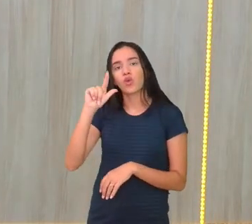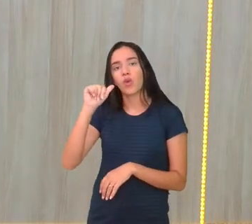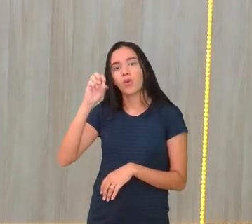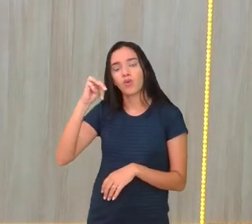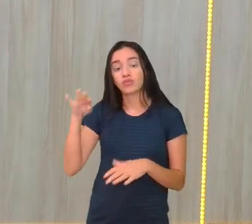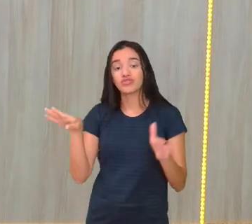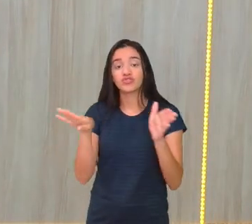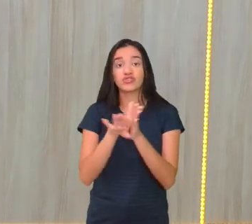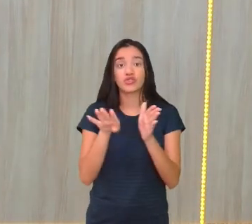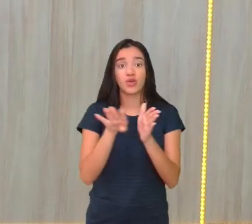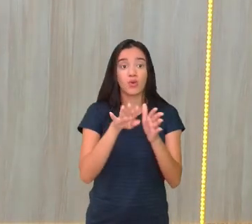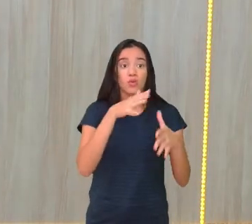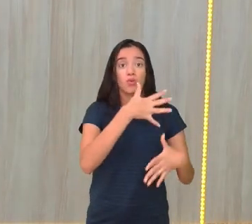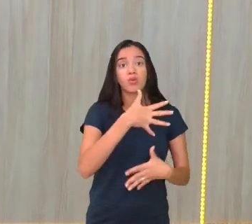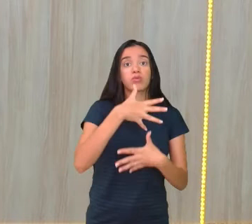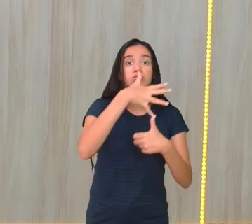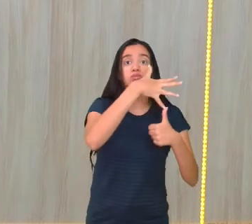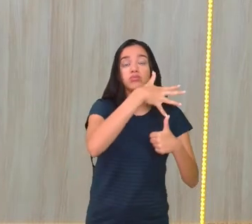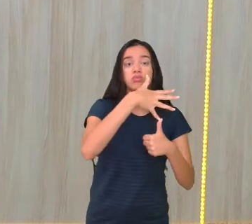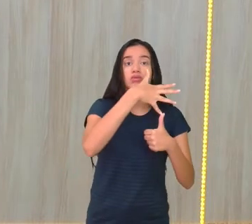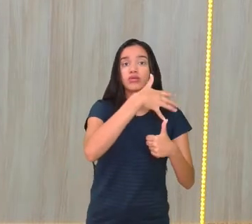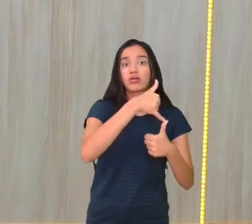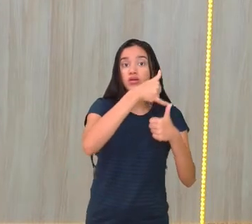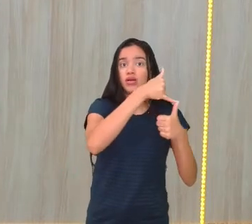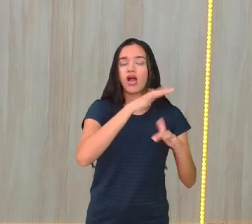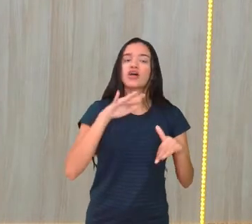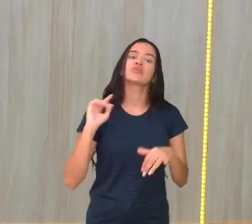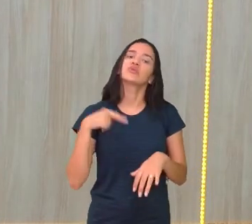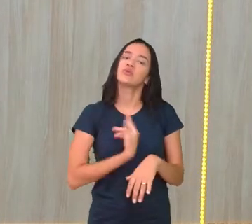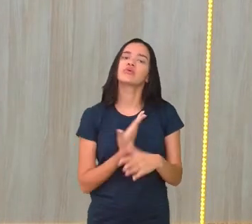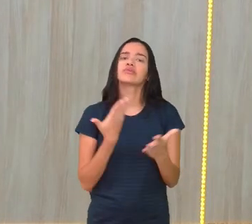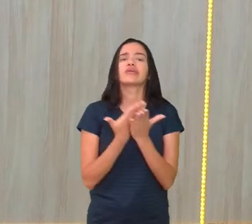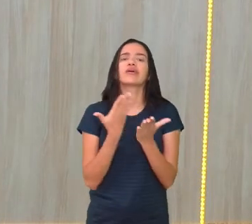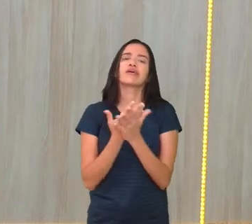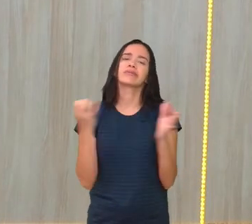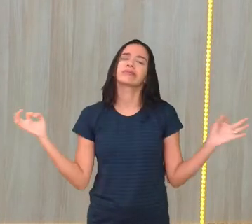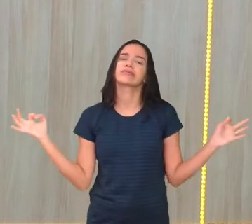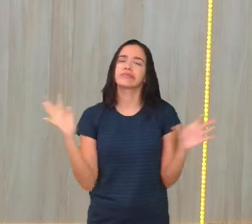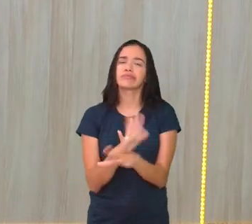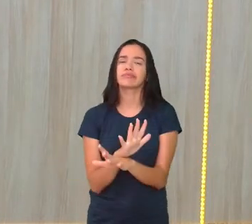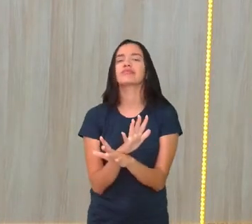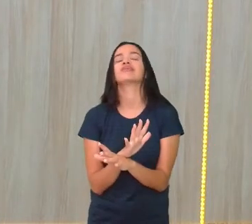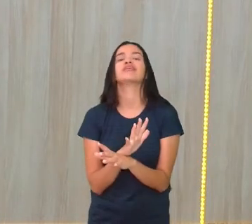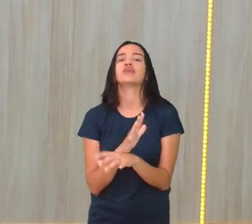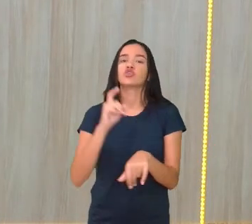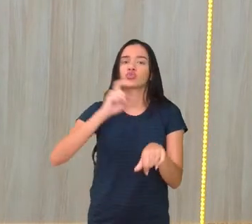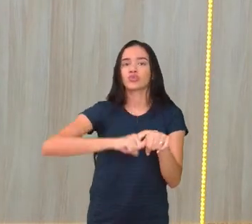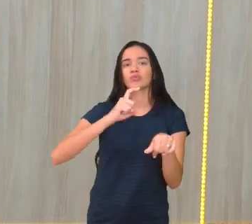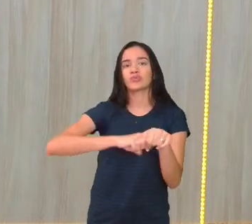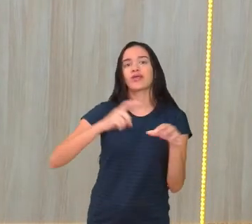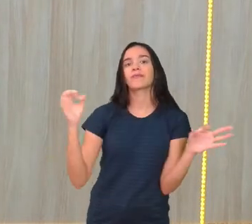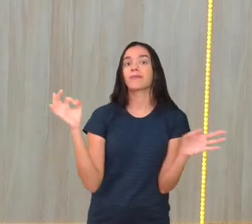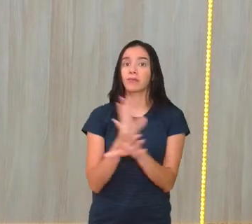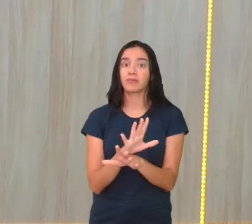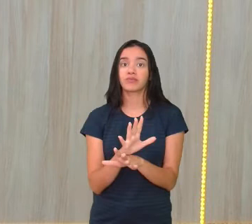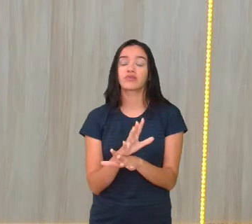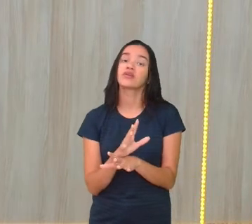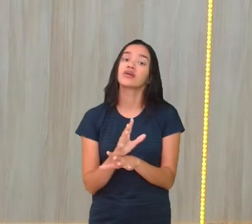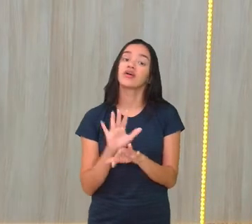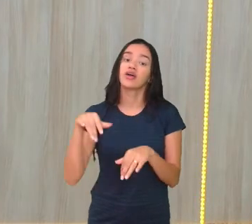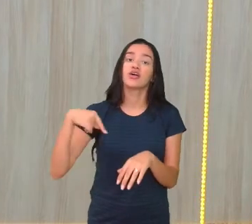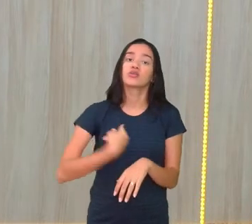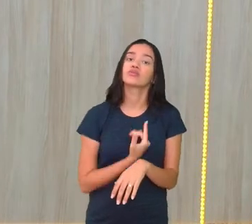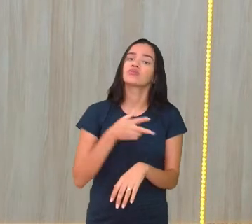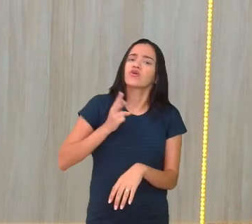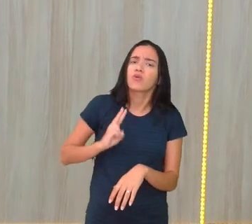vejam, como nossa aula está terminando, na verdade ela acabou de acabar, né, o nosso tempo. A gente vai